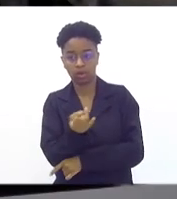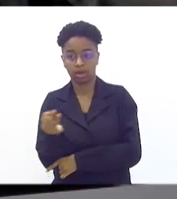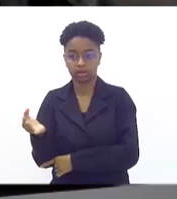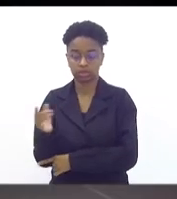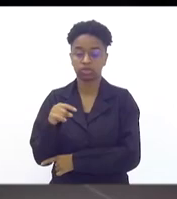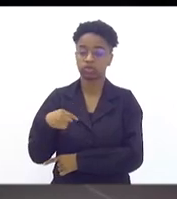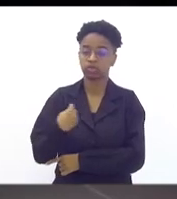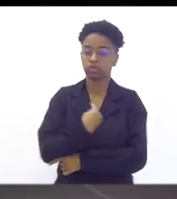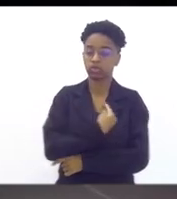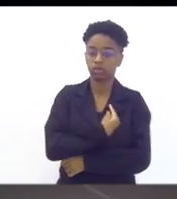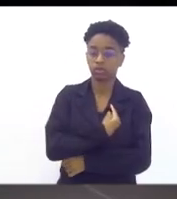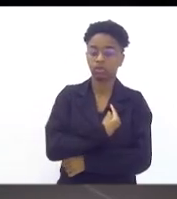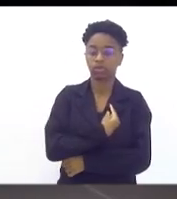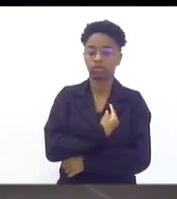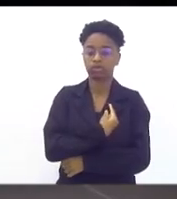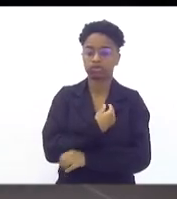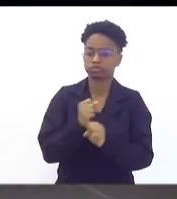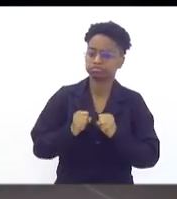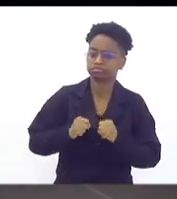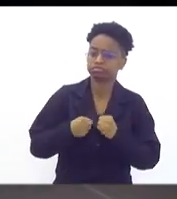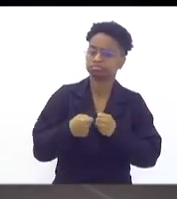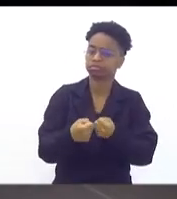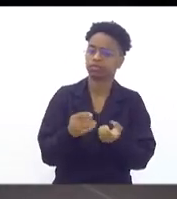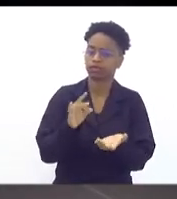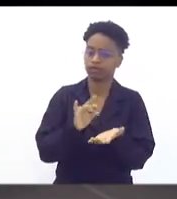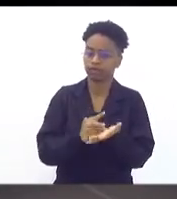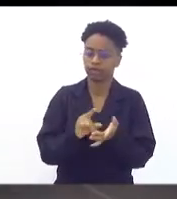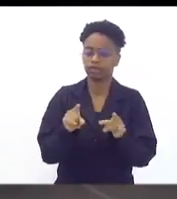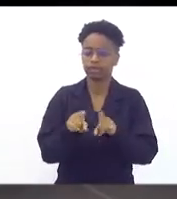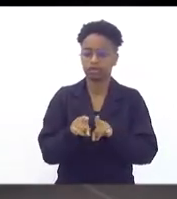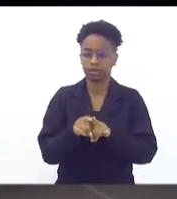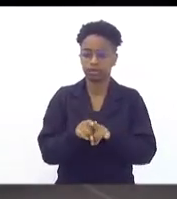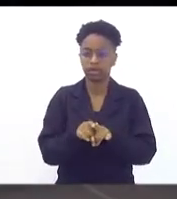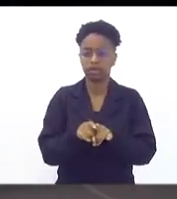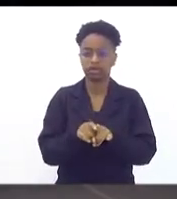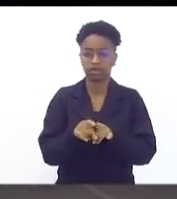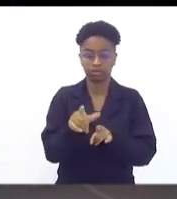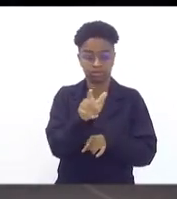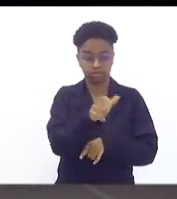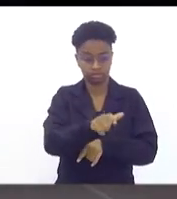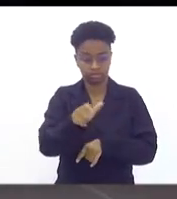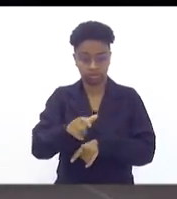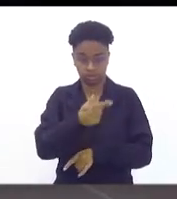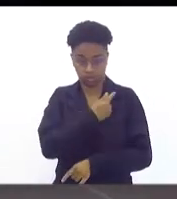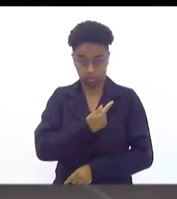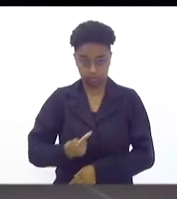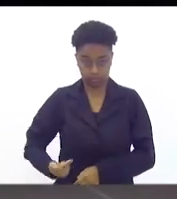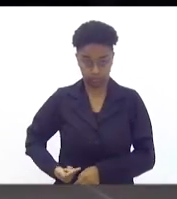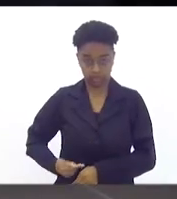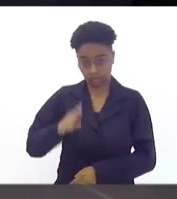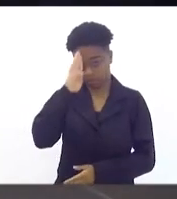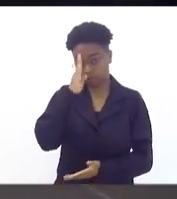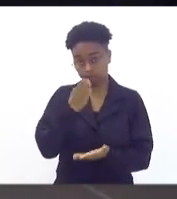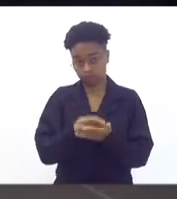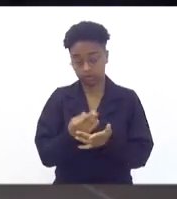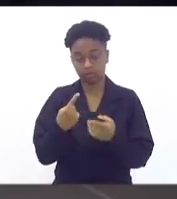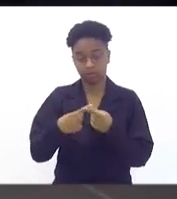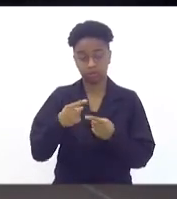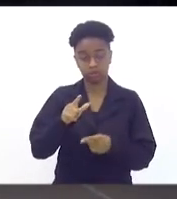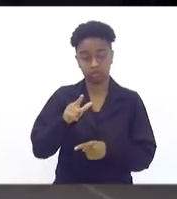nós estamos totalmente empenhado e honrar a confiança do governador de ter nos indicado